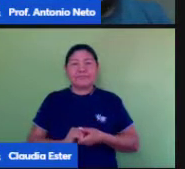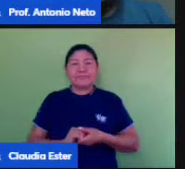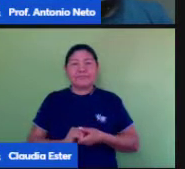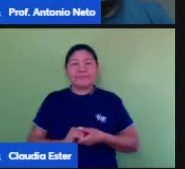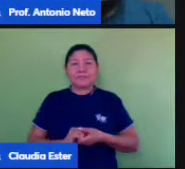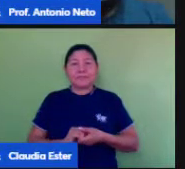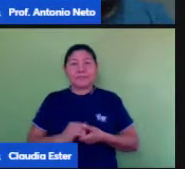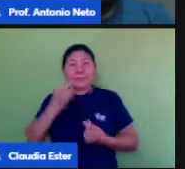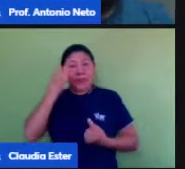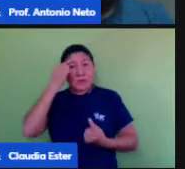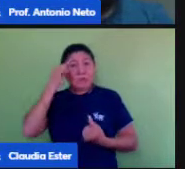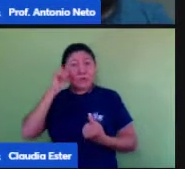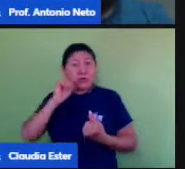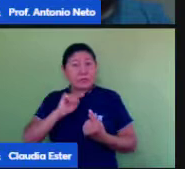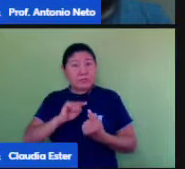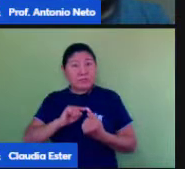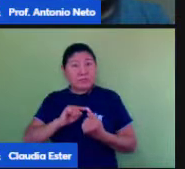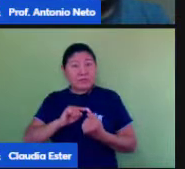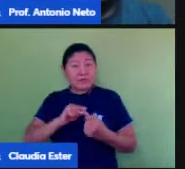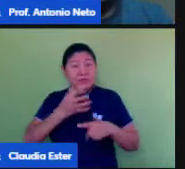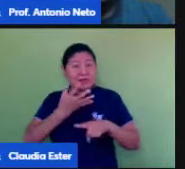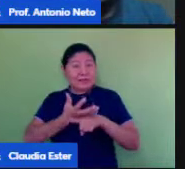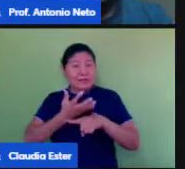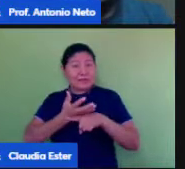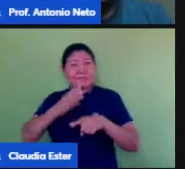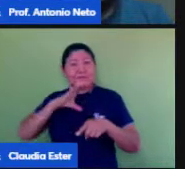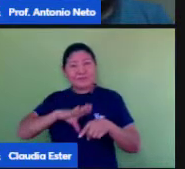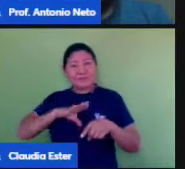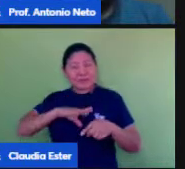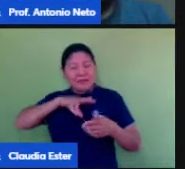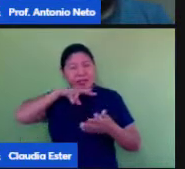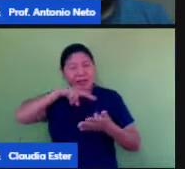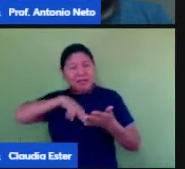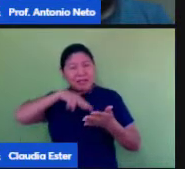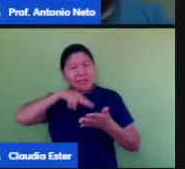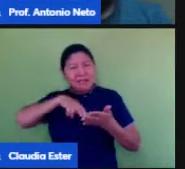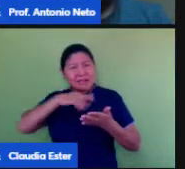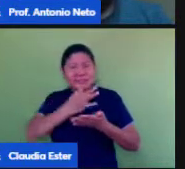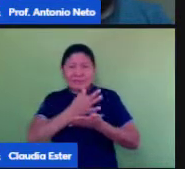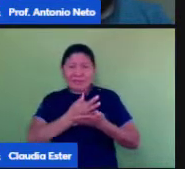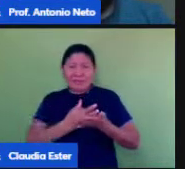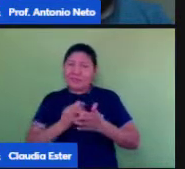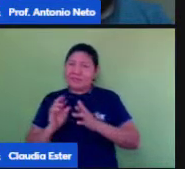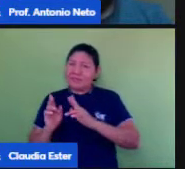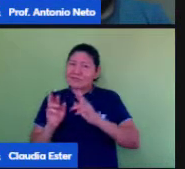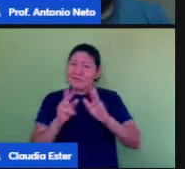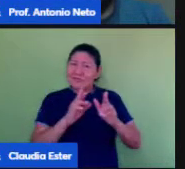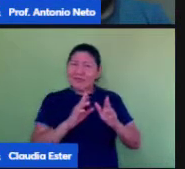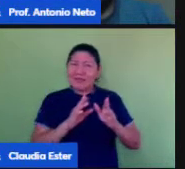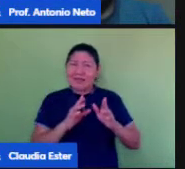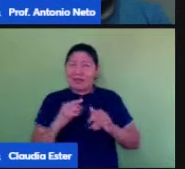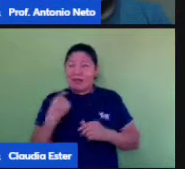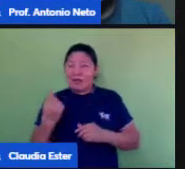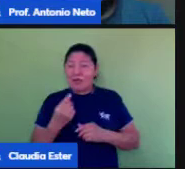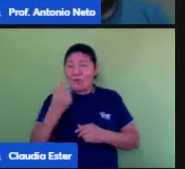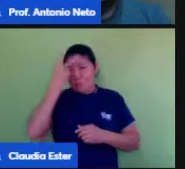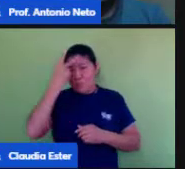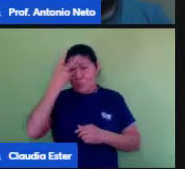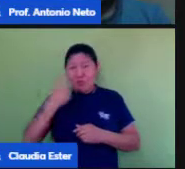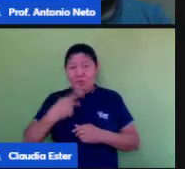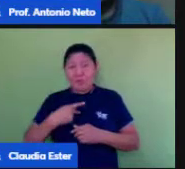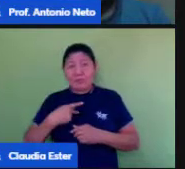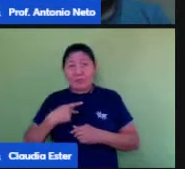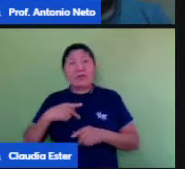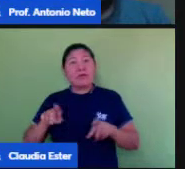Os objetivos na língua portuguesa. Ler diferentes textos de forma autônoma ou com ajuda.